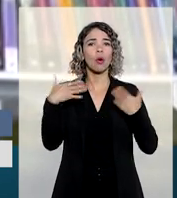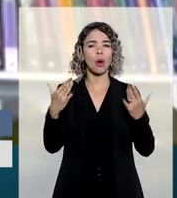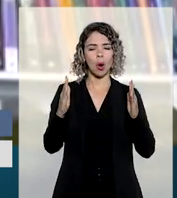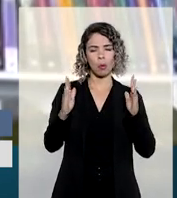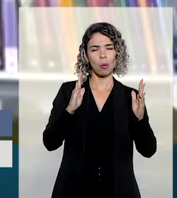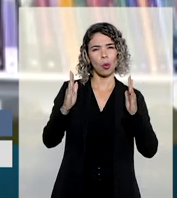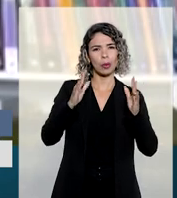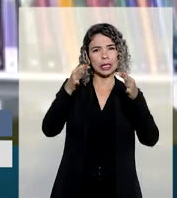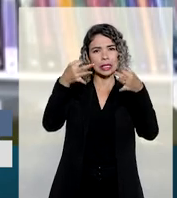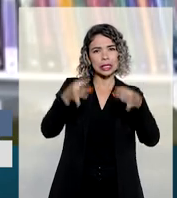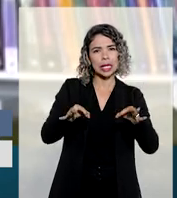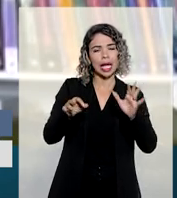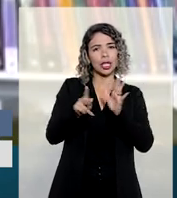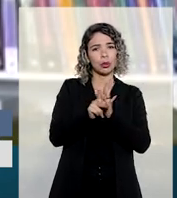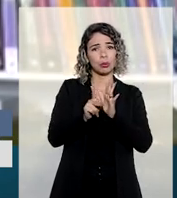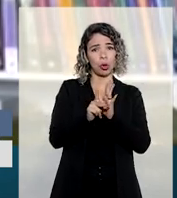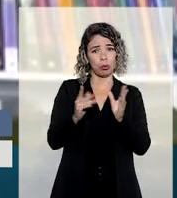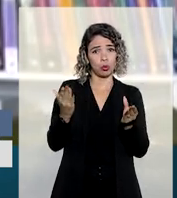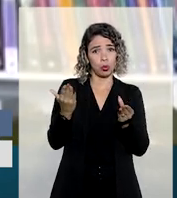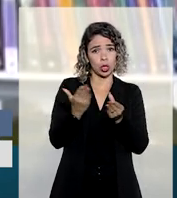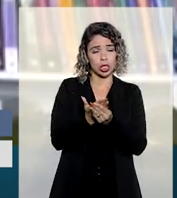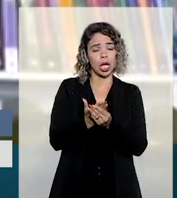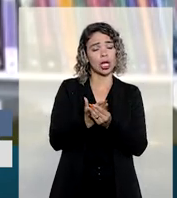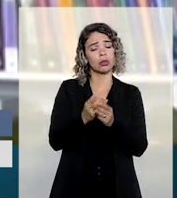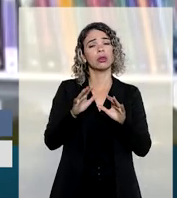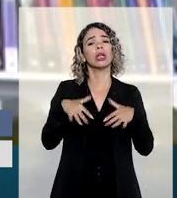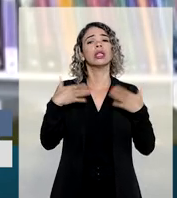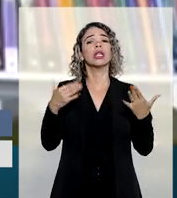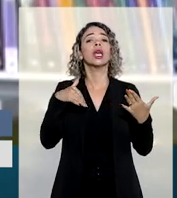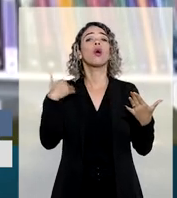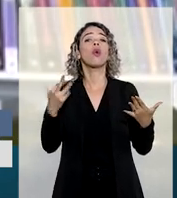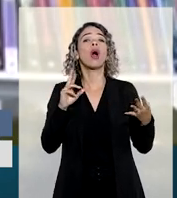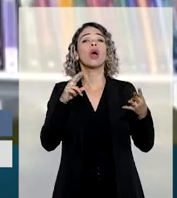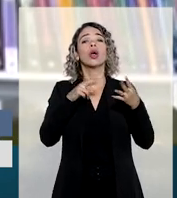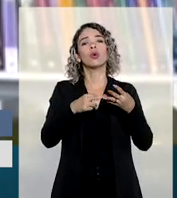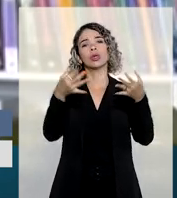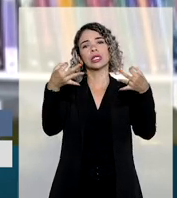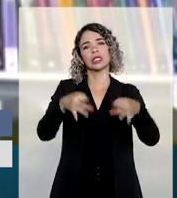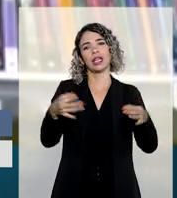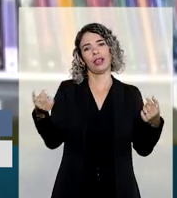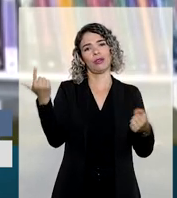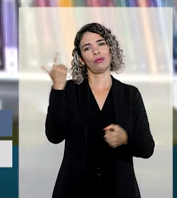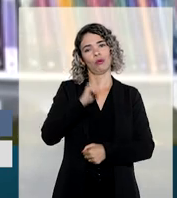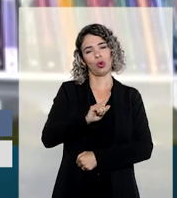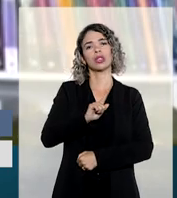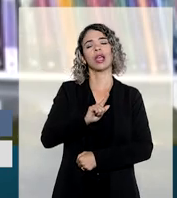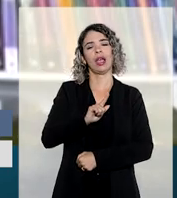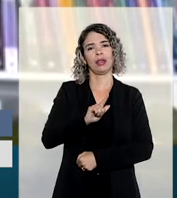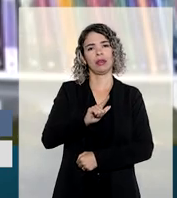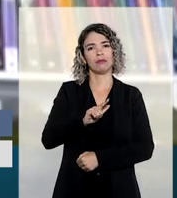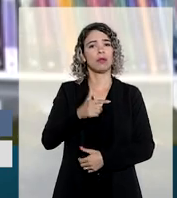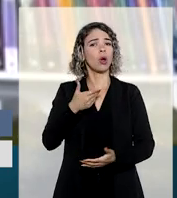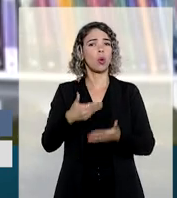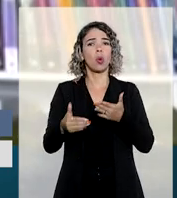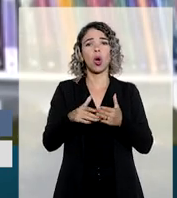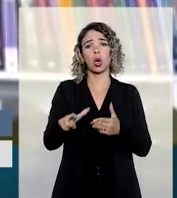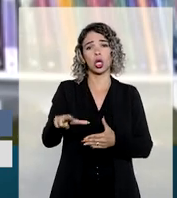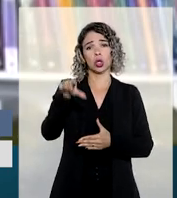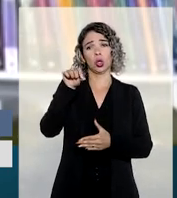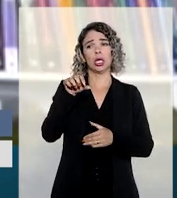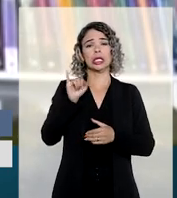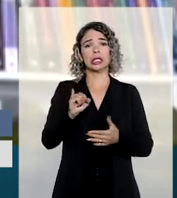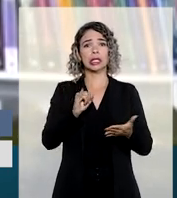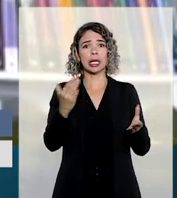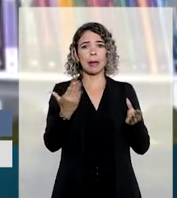vai ser o ato processual, então, recorrível ali naquele caso, para se entender qual que é o recurso cabível. Seja como for, o fato de